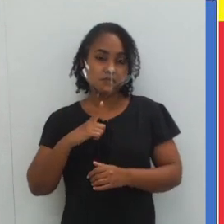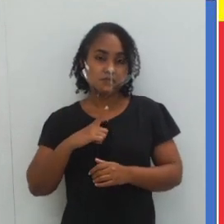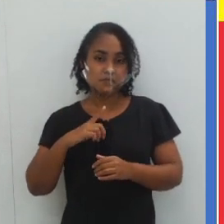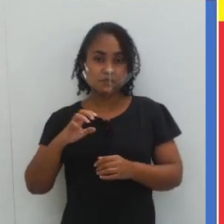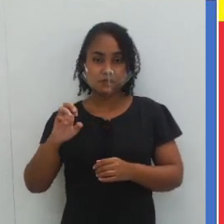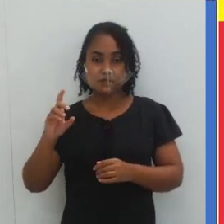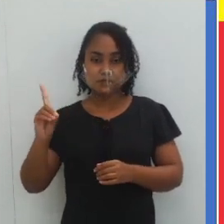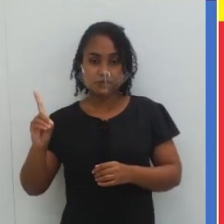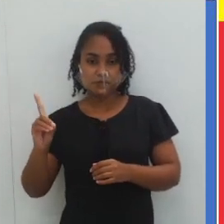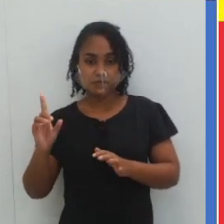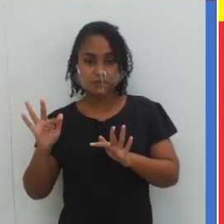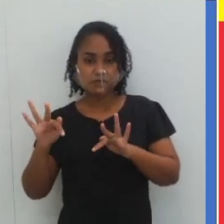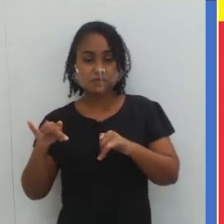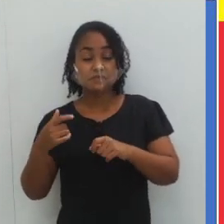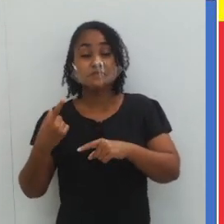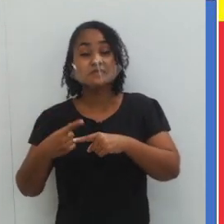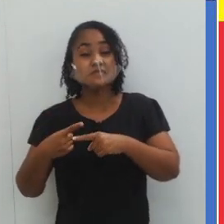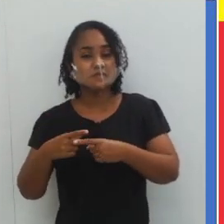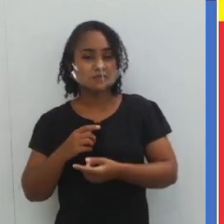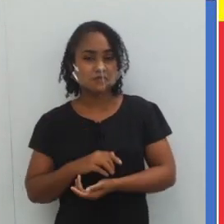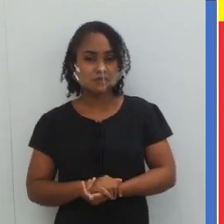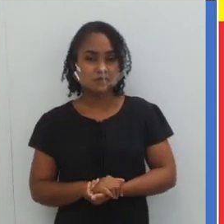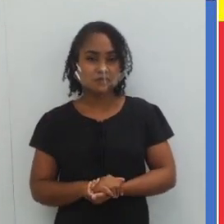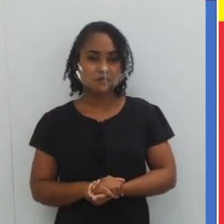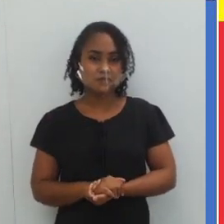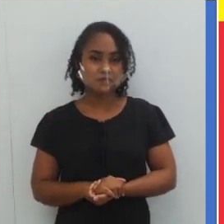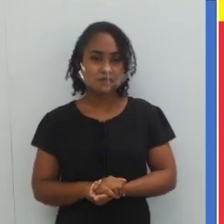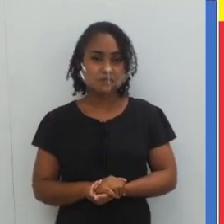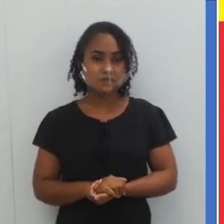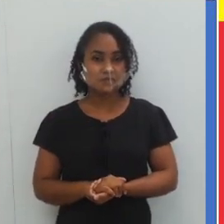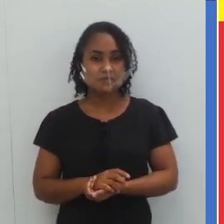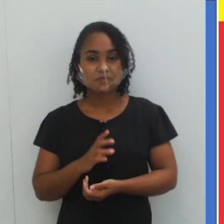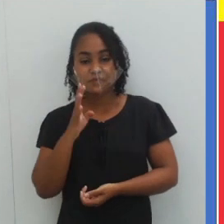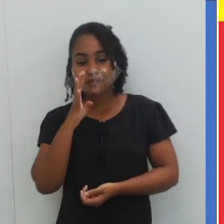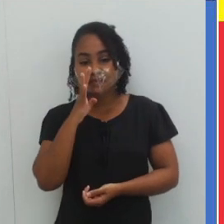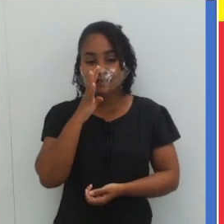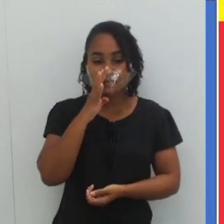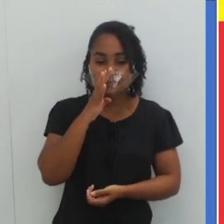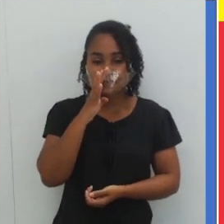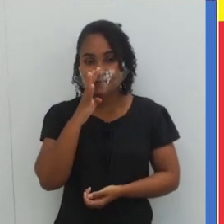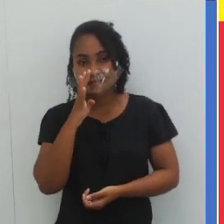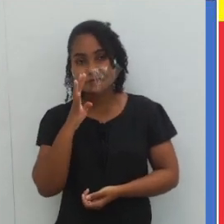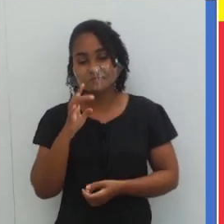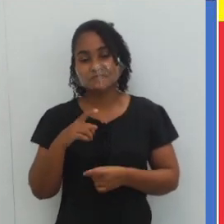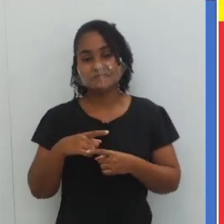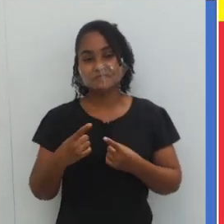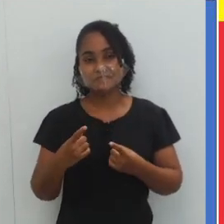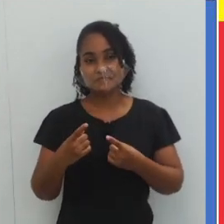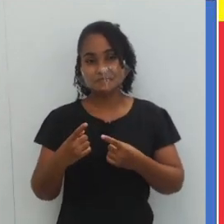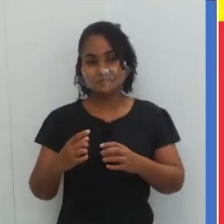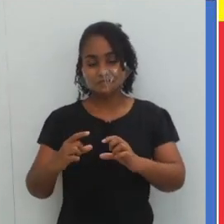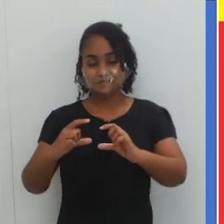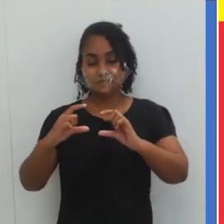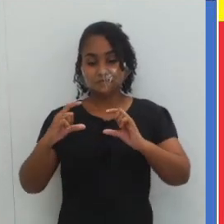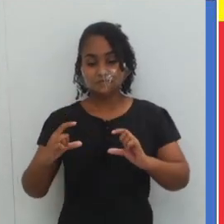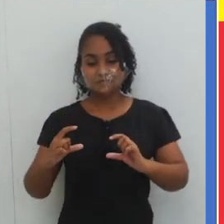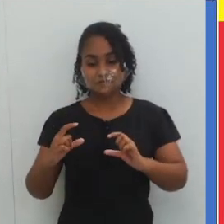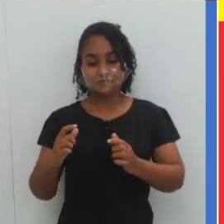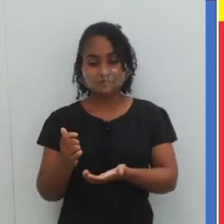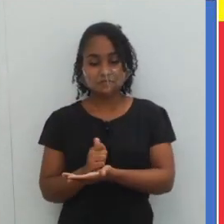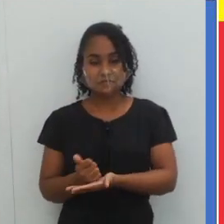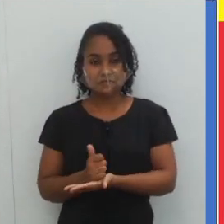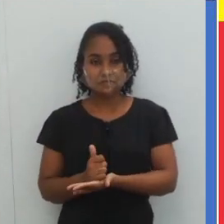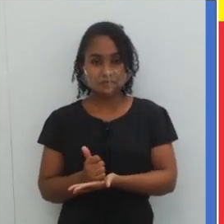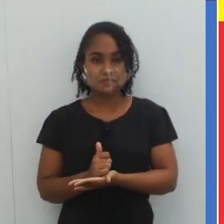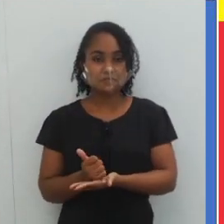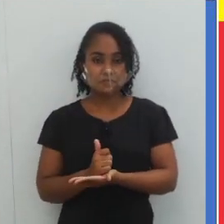ele recebe ED no final, então fica watched, ou seja, assistir. Mais abaixo a gente tem aí